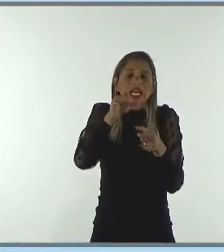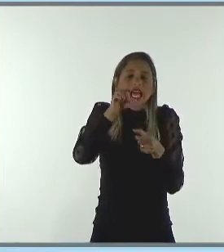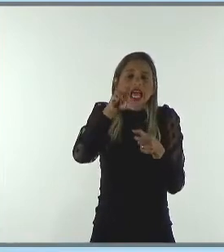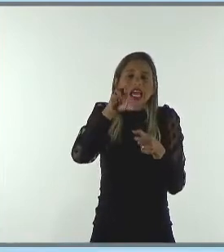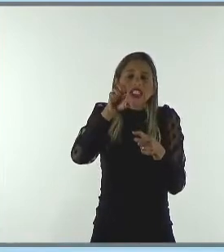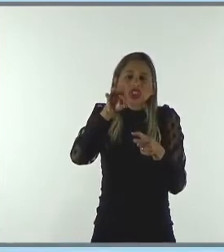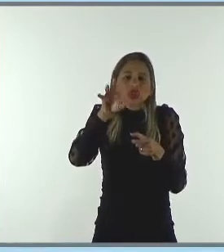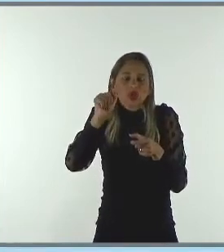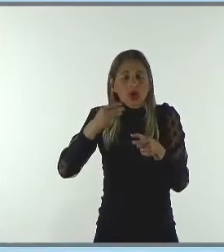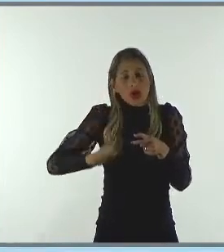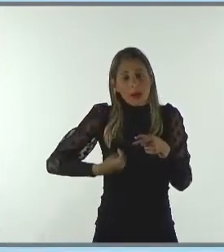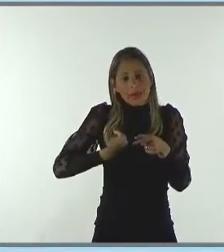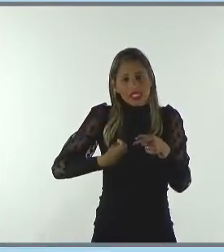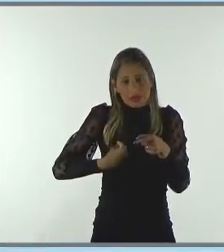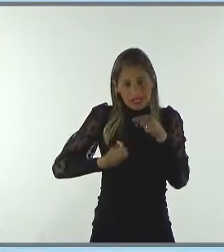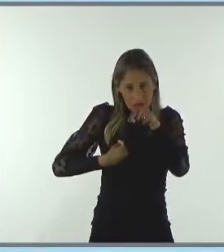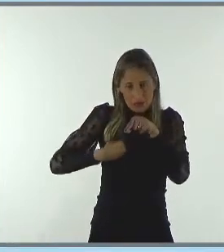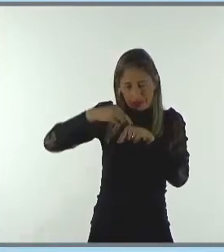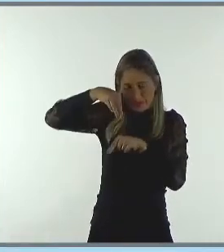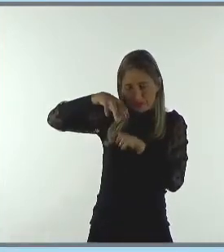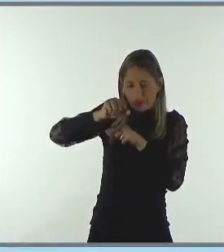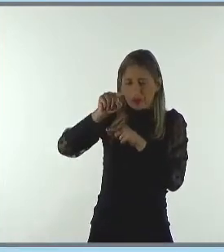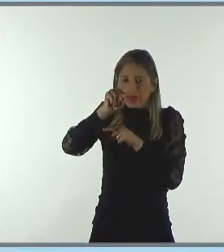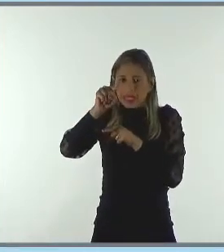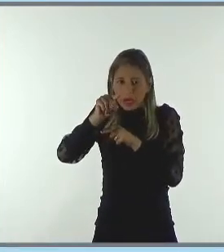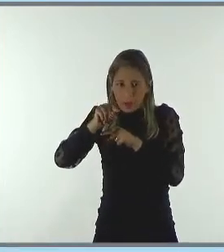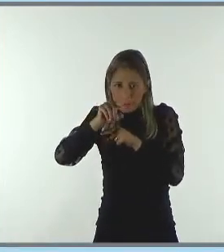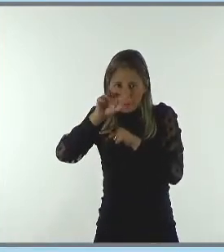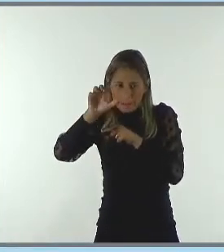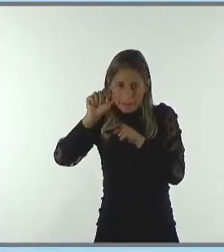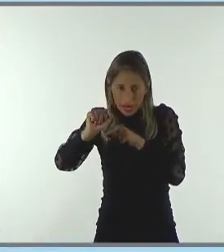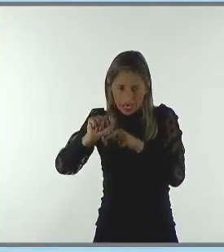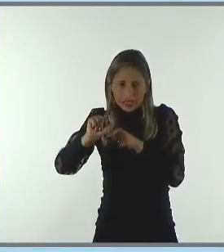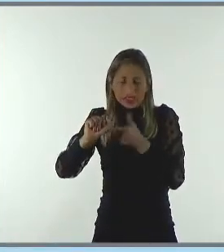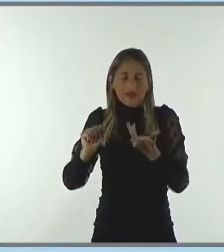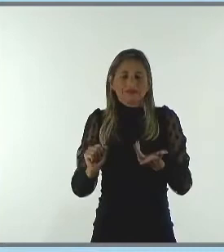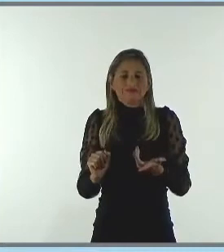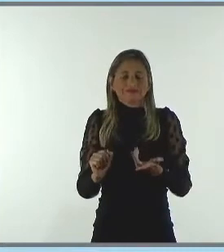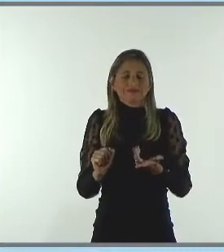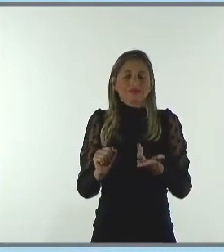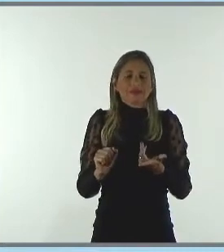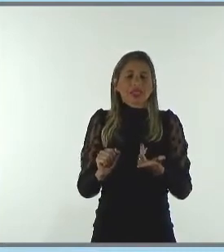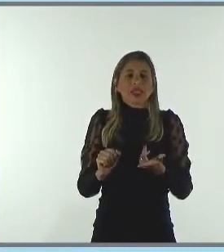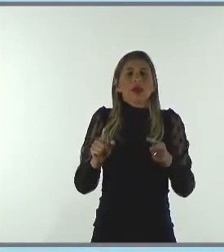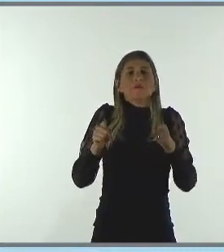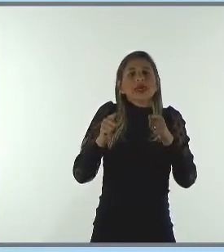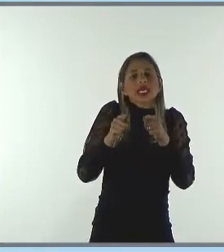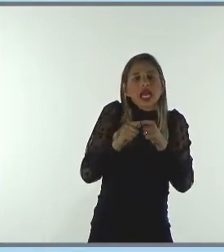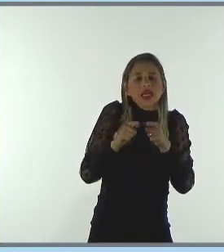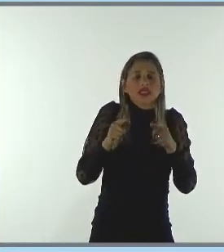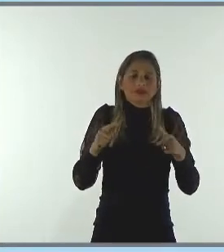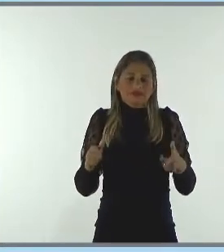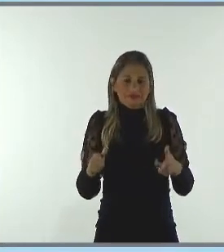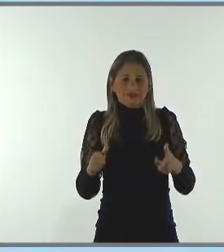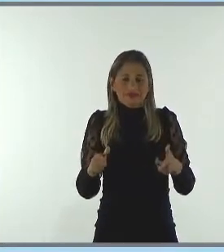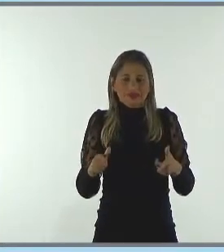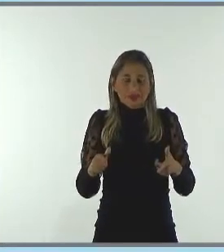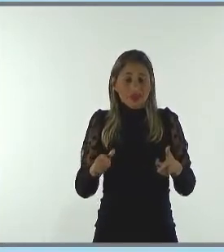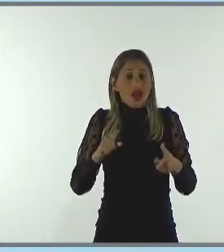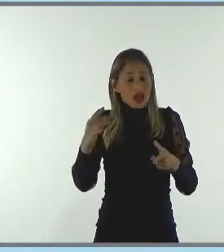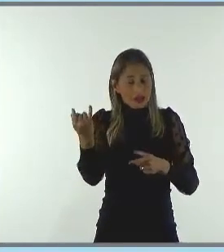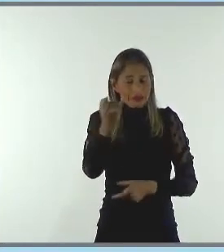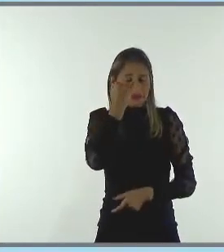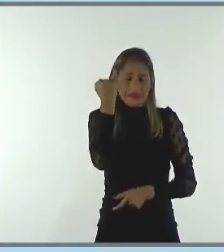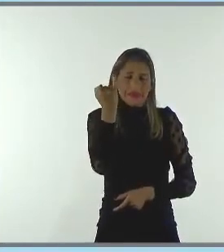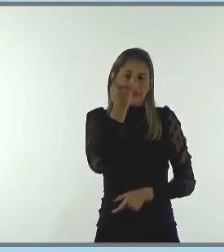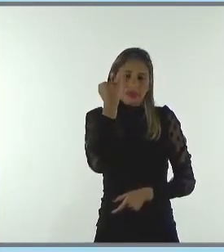Então, a participação da Masa nas associações de editoras pequenas e médias é uma atuação muito